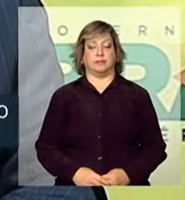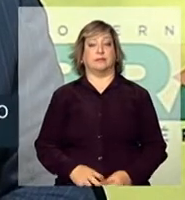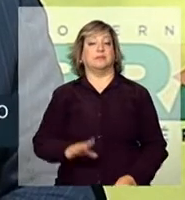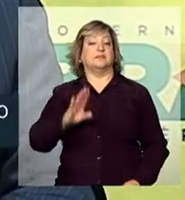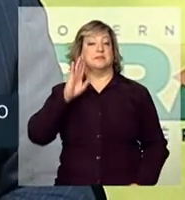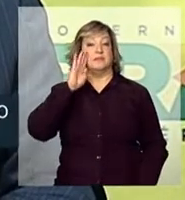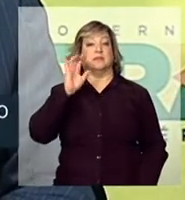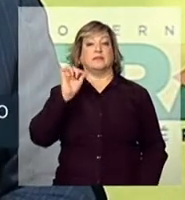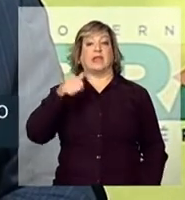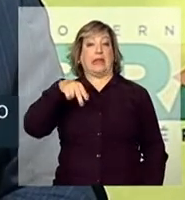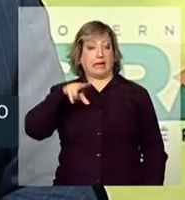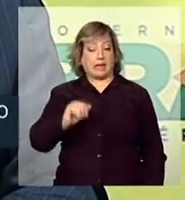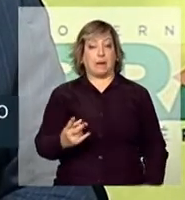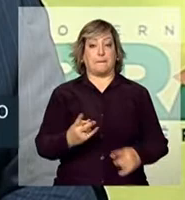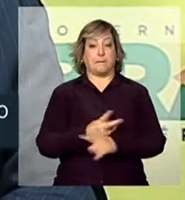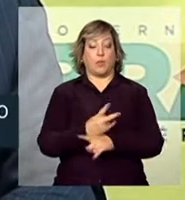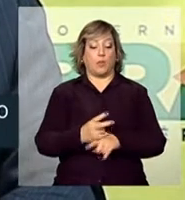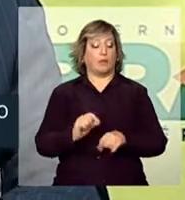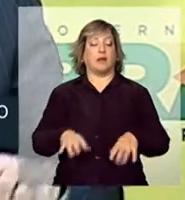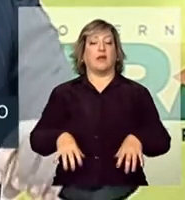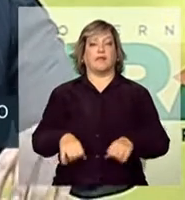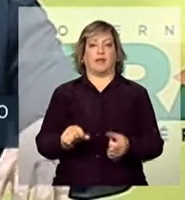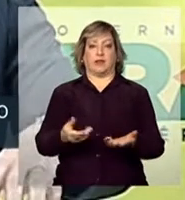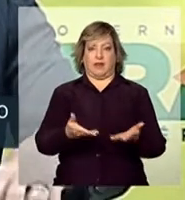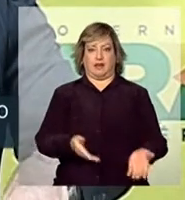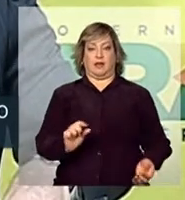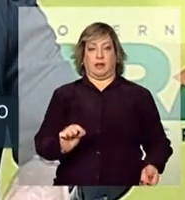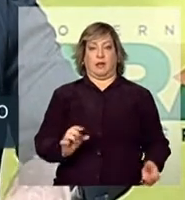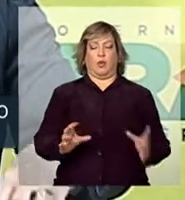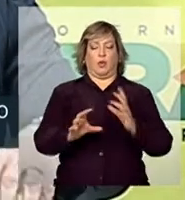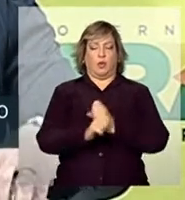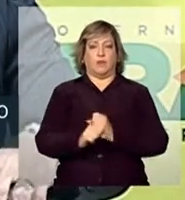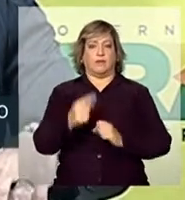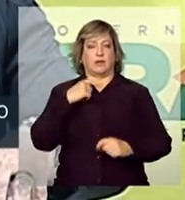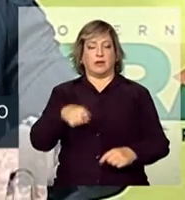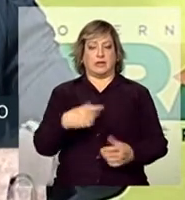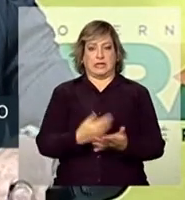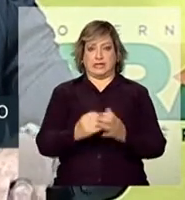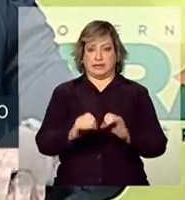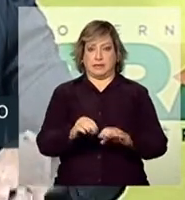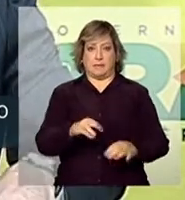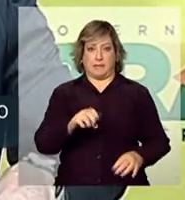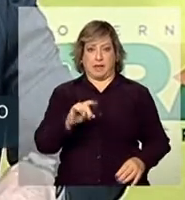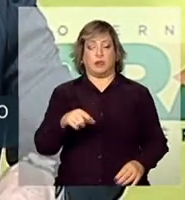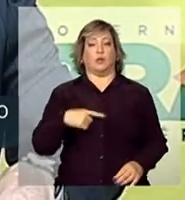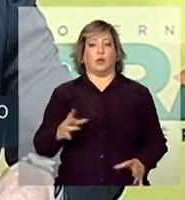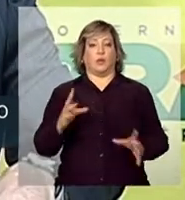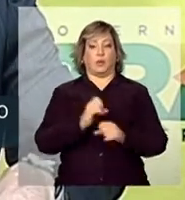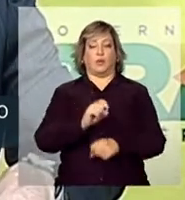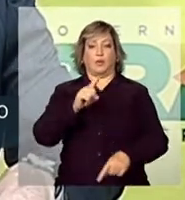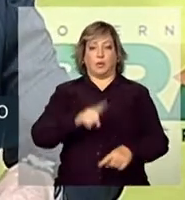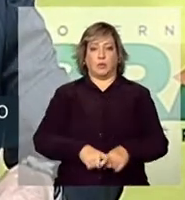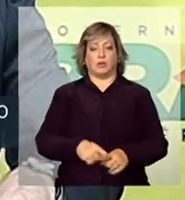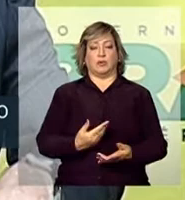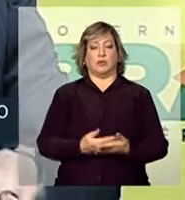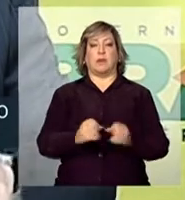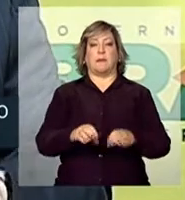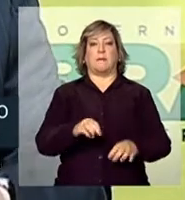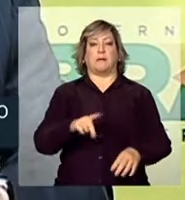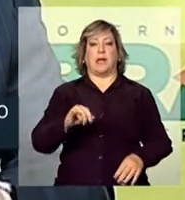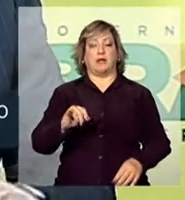predominantemente quem está buscando a certificação né o grosso concluiu o ensino médio ou concluirá o ensino médio